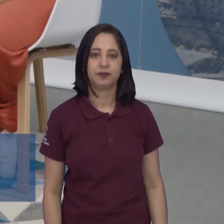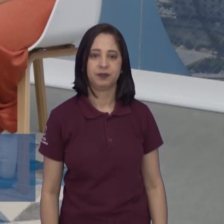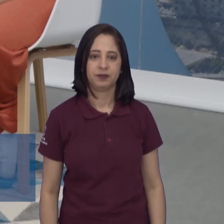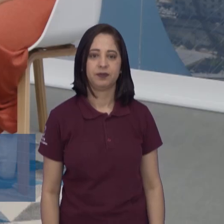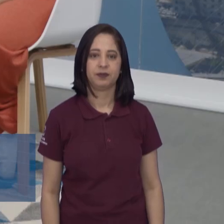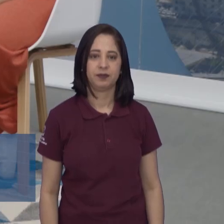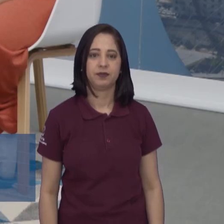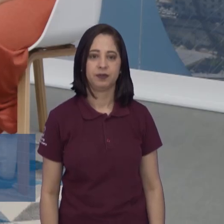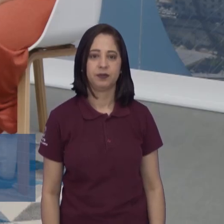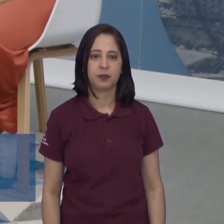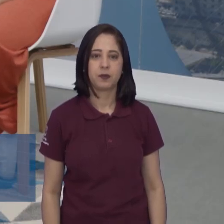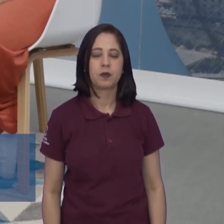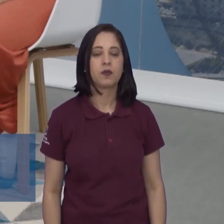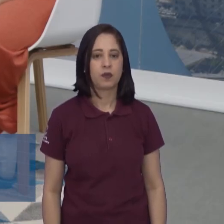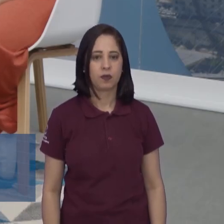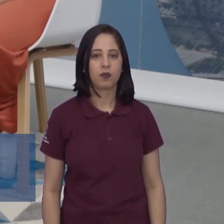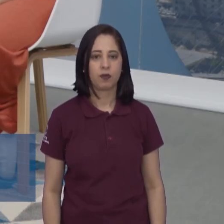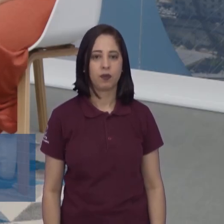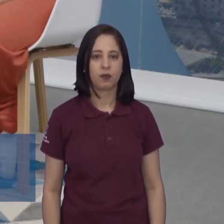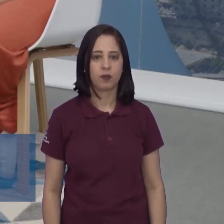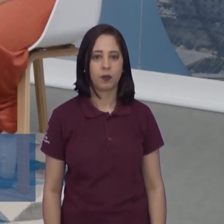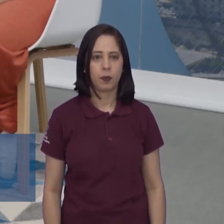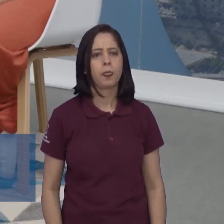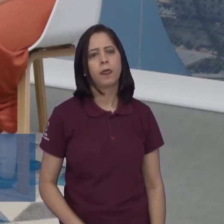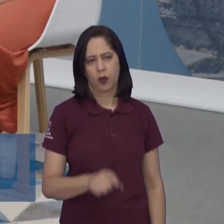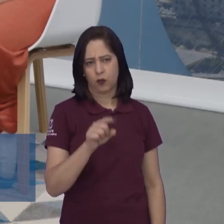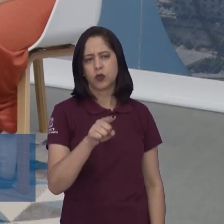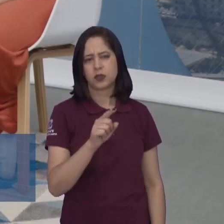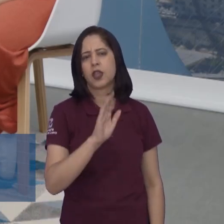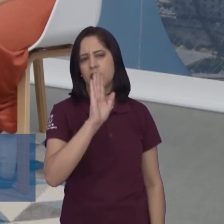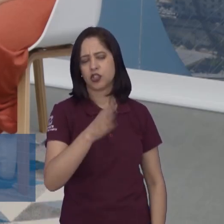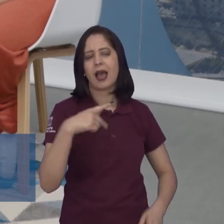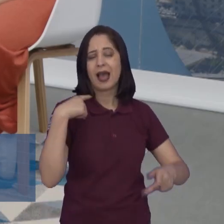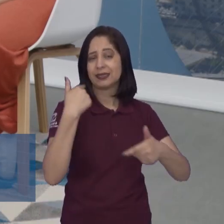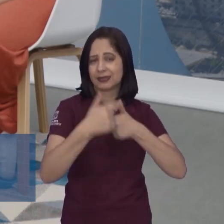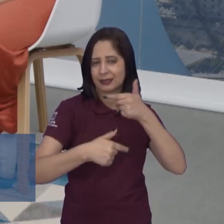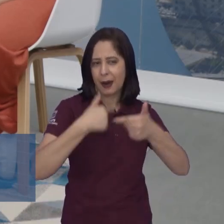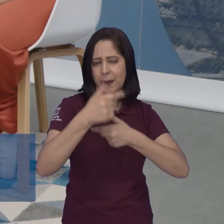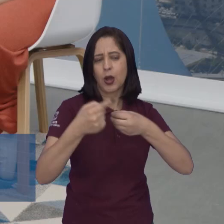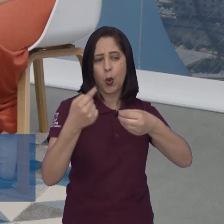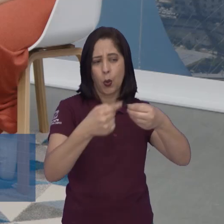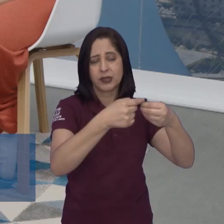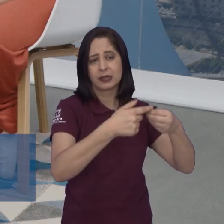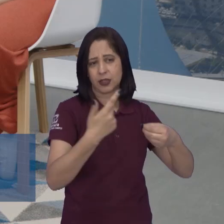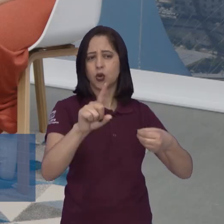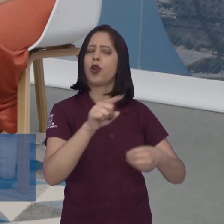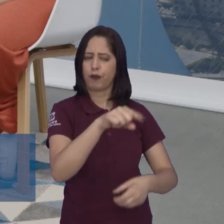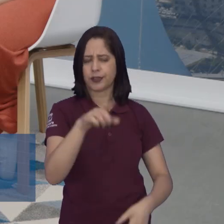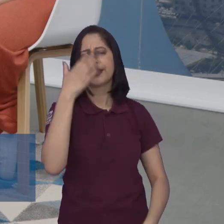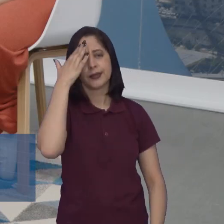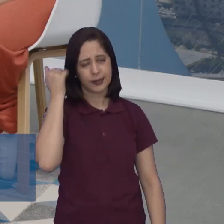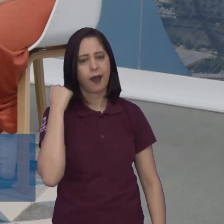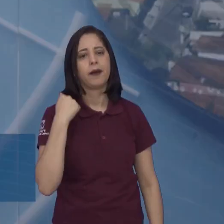gente pegando em São José, né, rapidamente, você que já trabalhou em outras cidades, pode falar com propriedade desse assunto. A